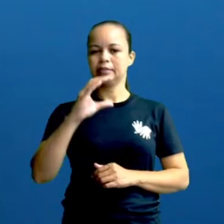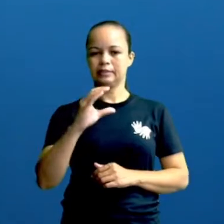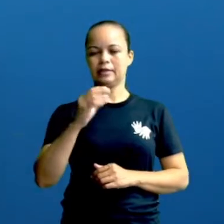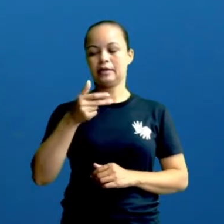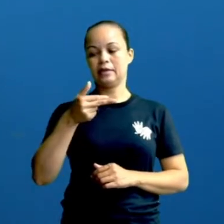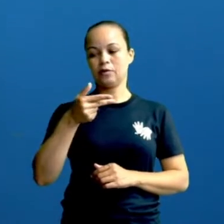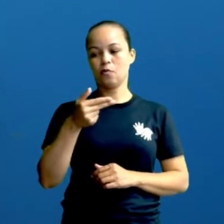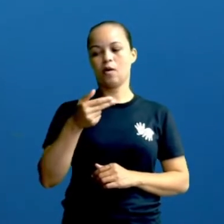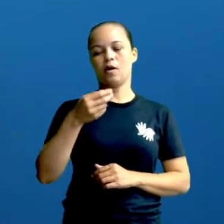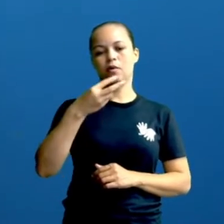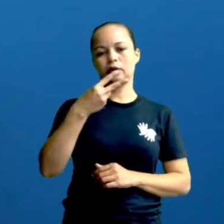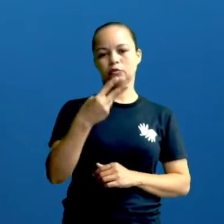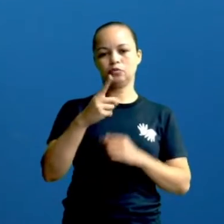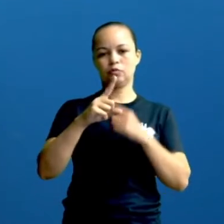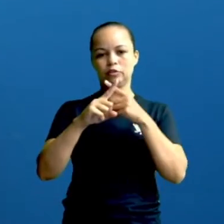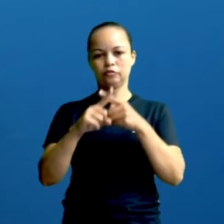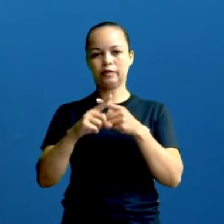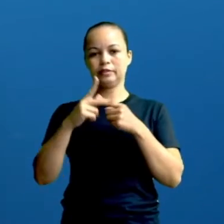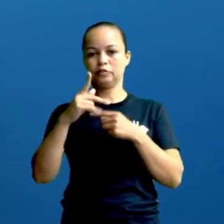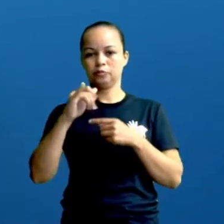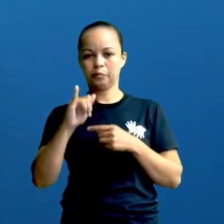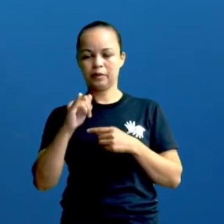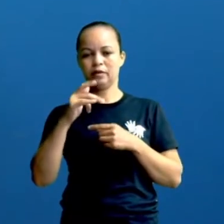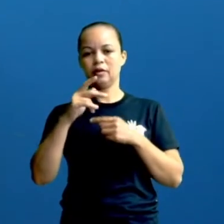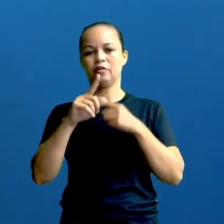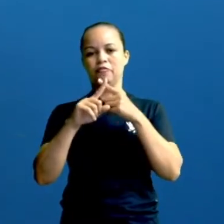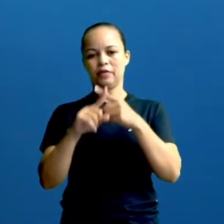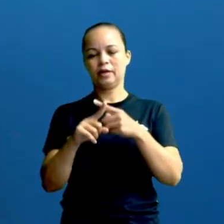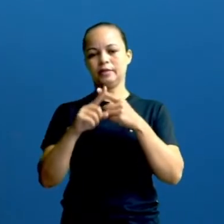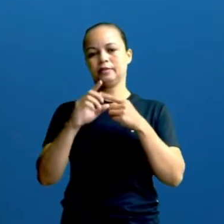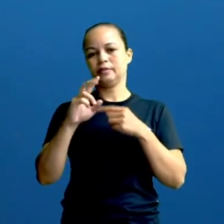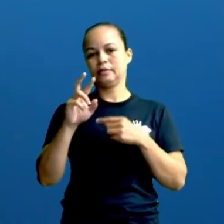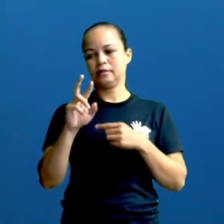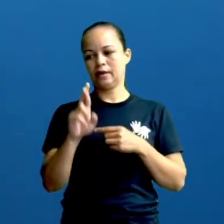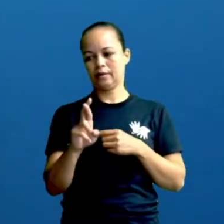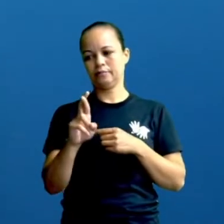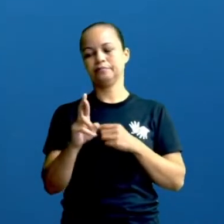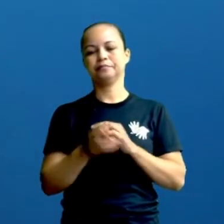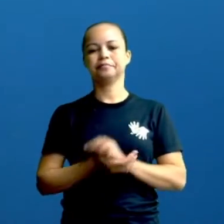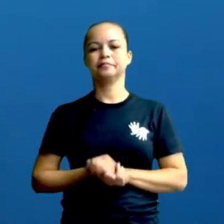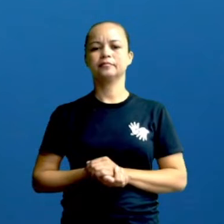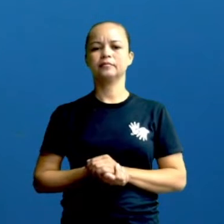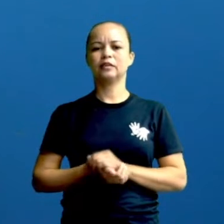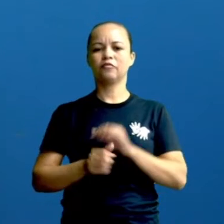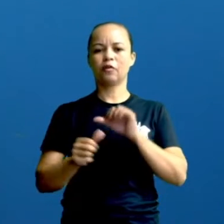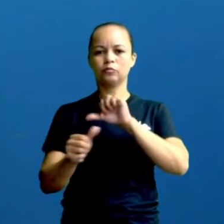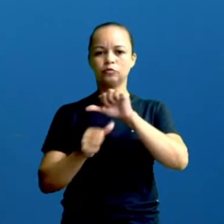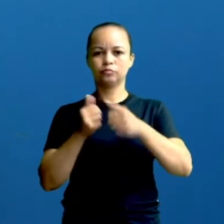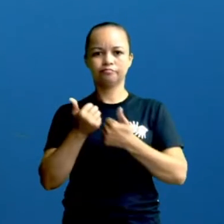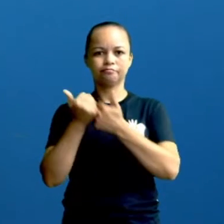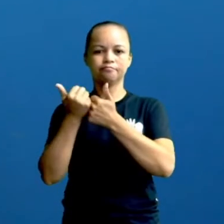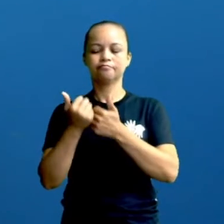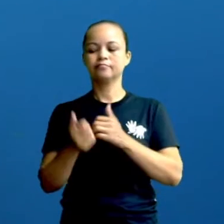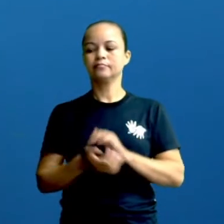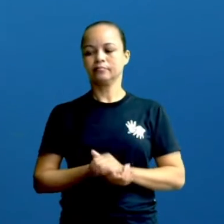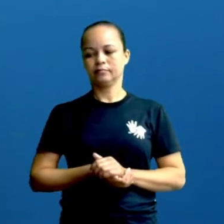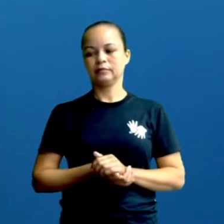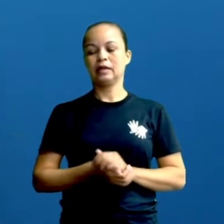C igual a 2 vezes π vezes R. Vamos substituir? Então, a piscina